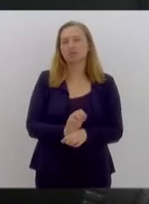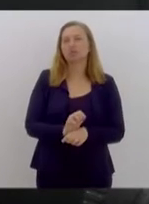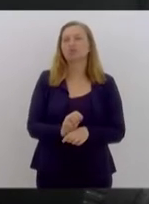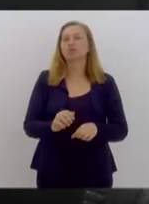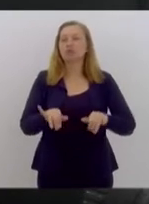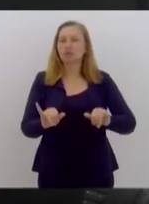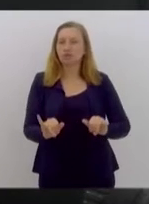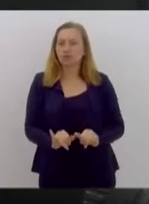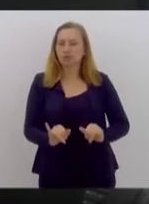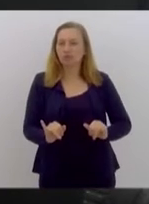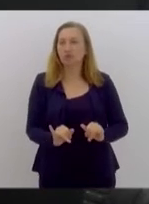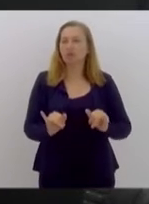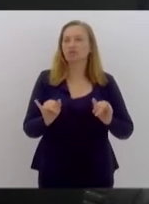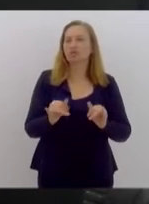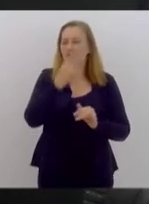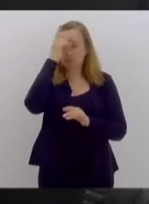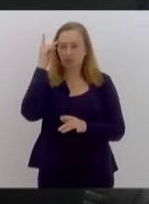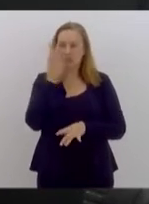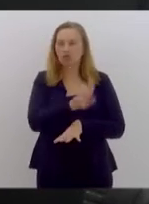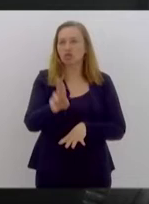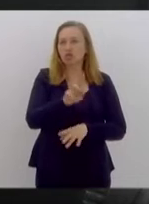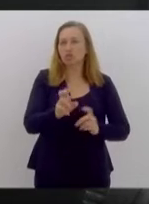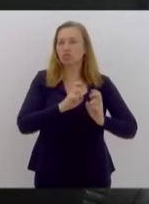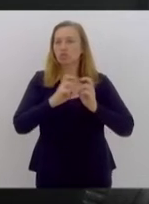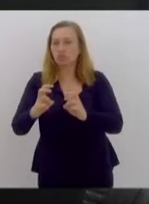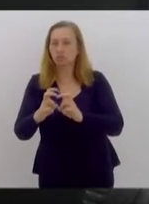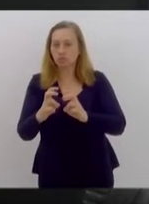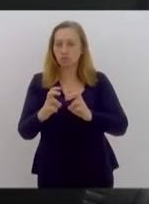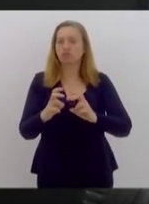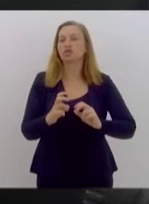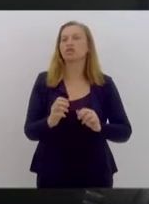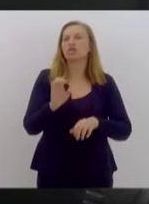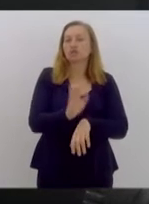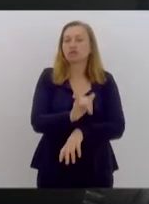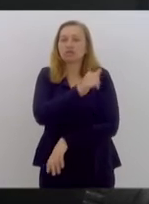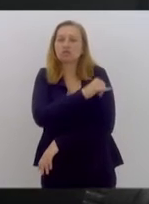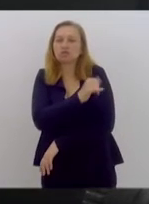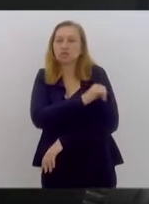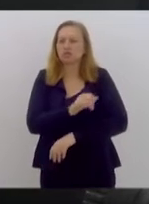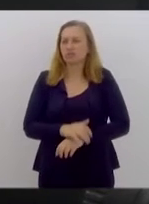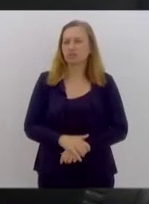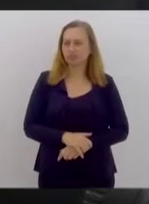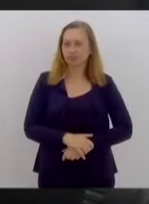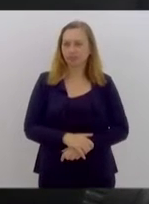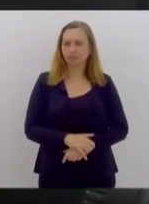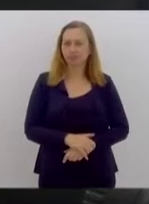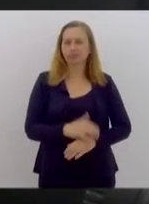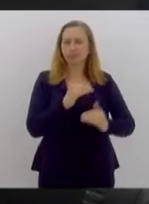danos sofridos pelo usuários relacionados a má prestação de serviço transporte para viajar no Rio de Janeiro